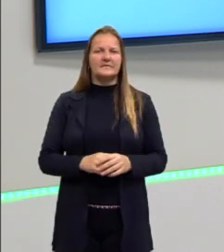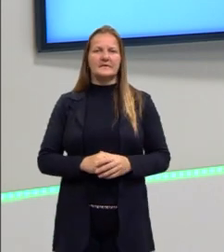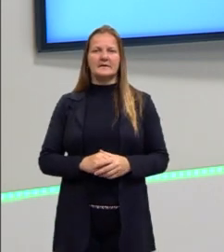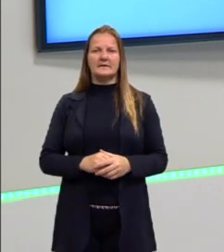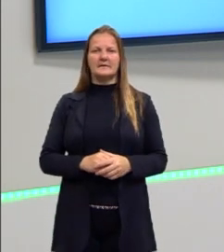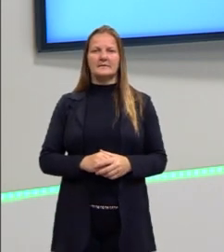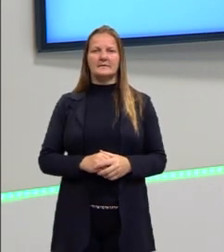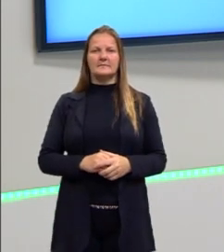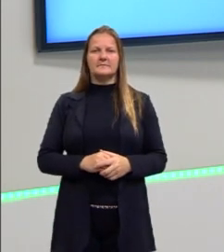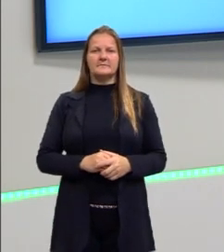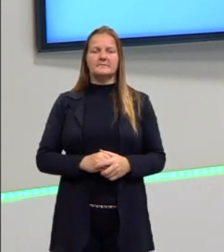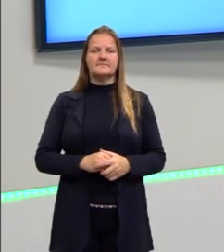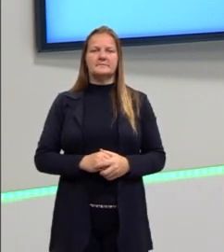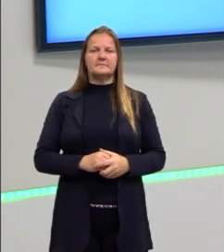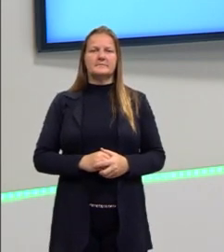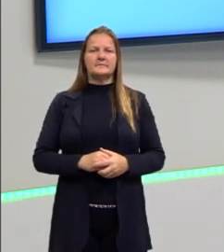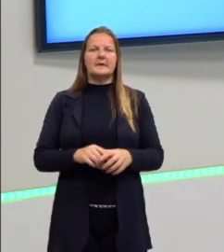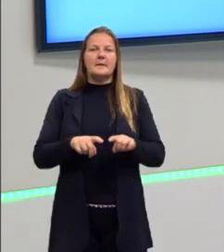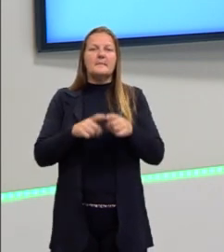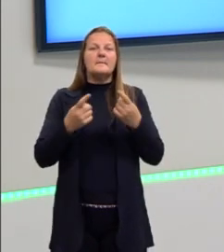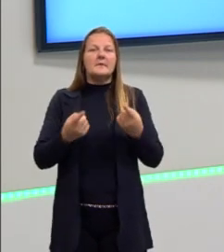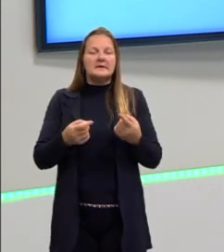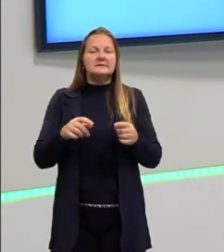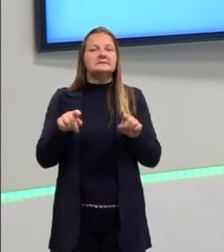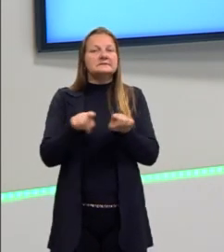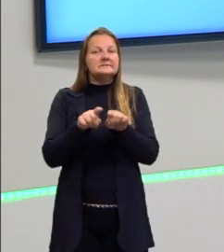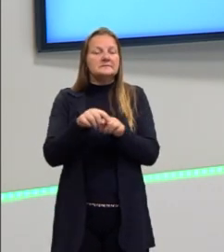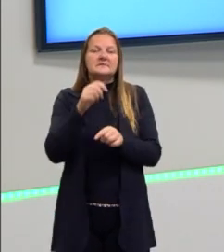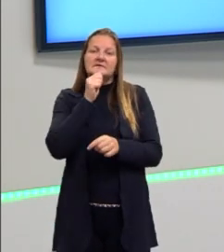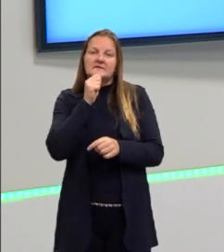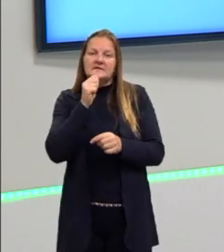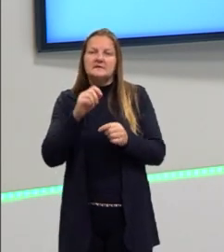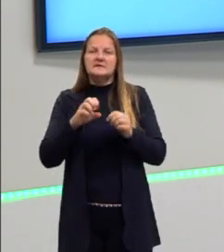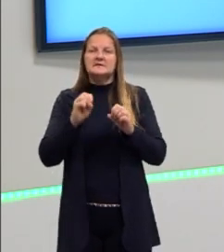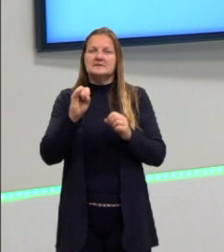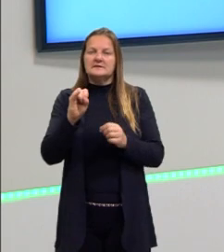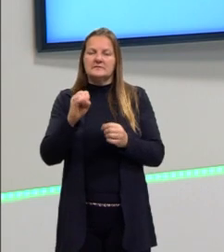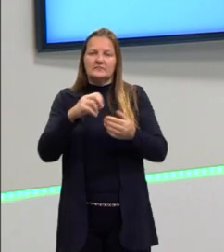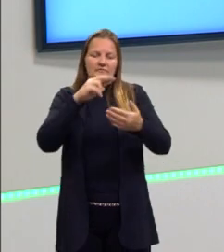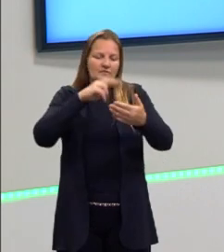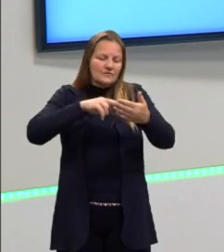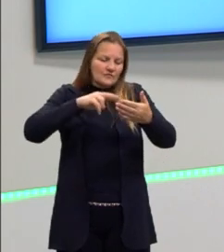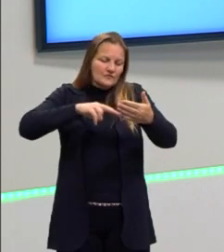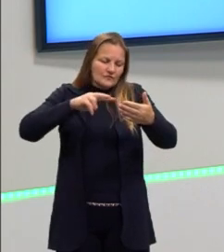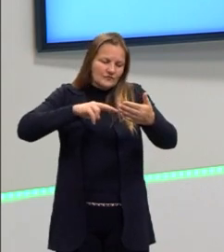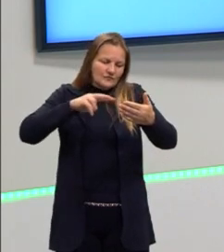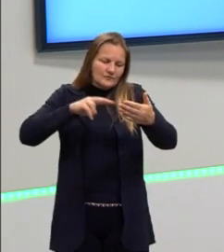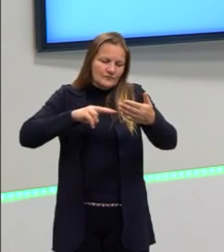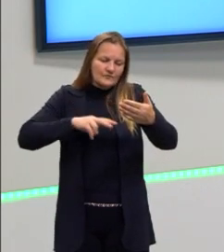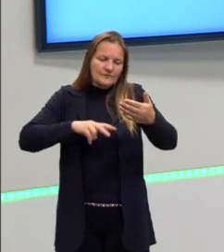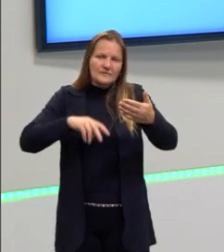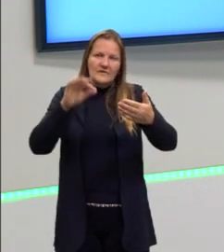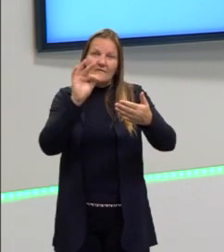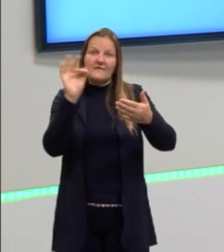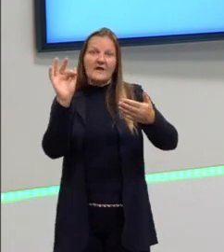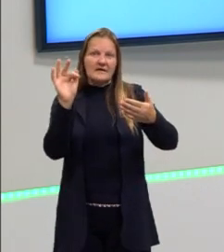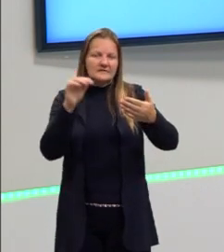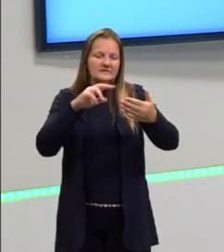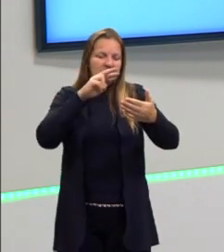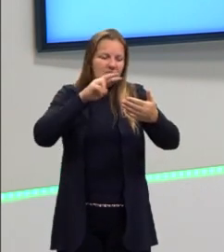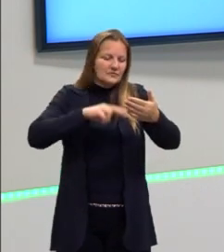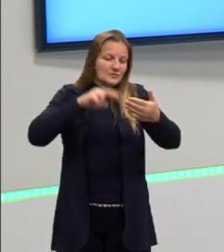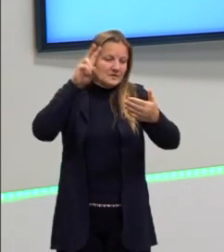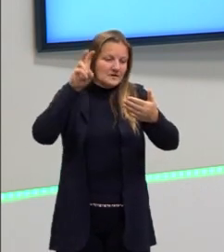interpretação nessa primeira leitura mas ainda assim quando eu faço a leitura na frase do tema e a leitura